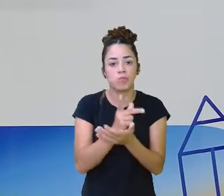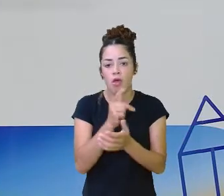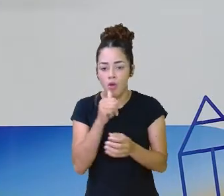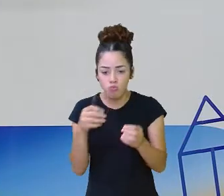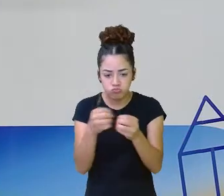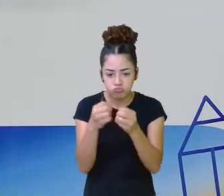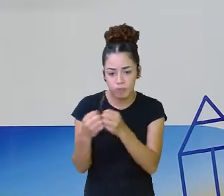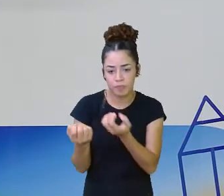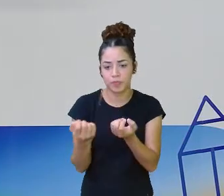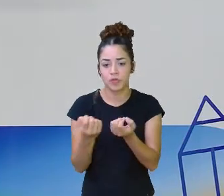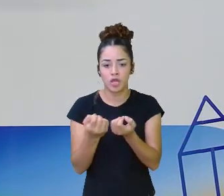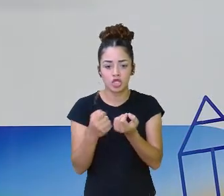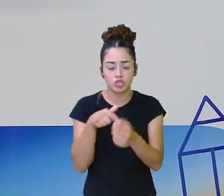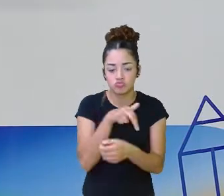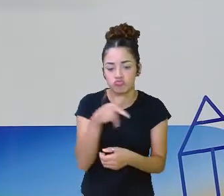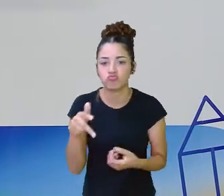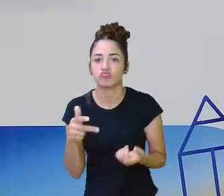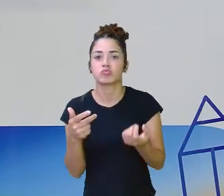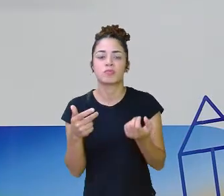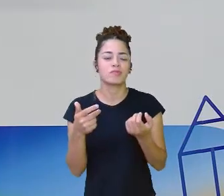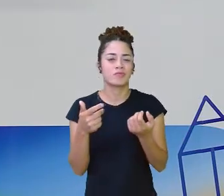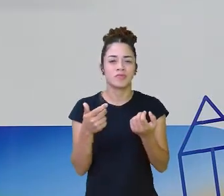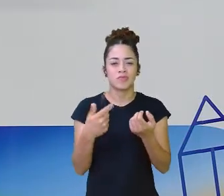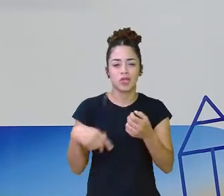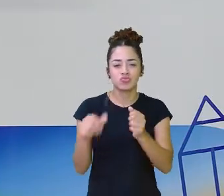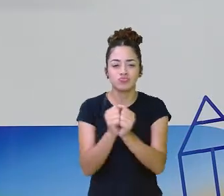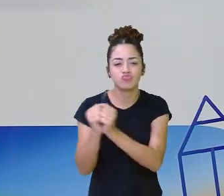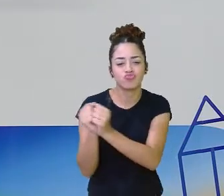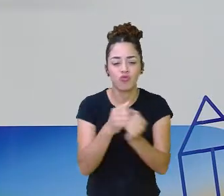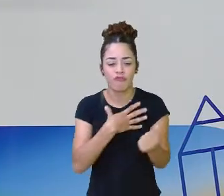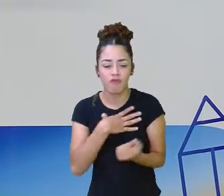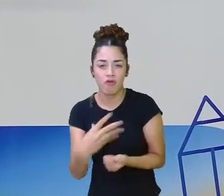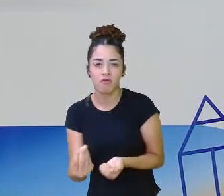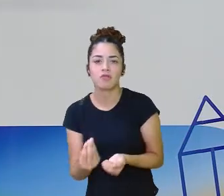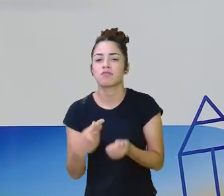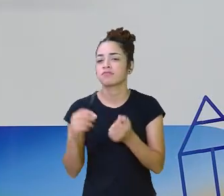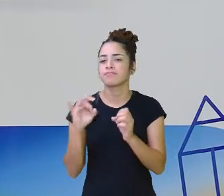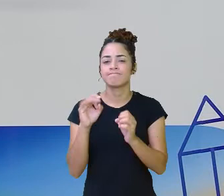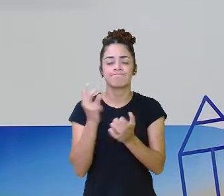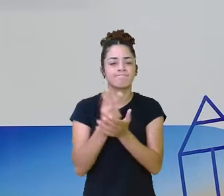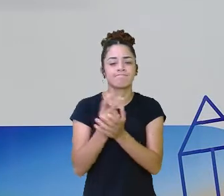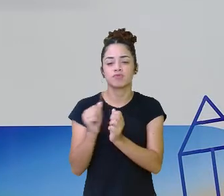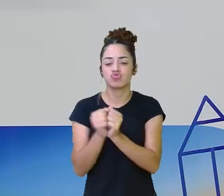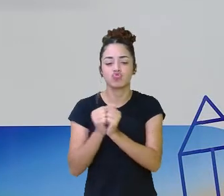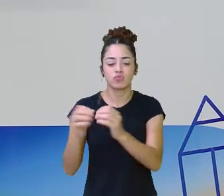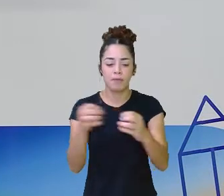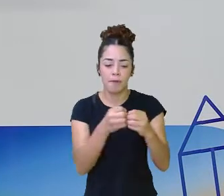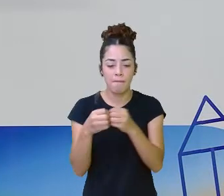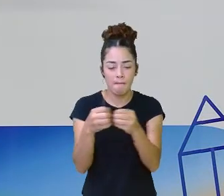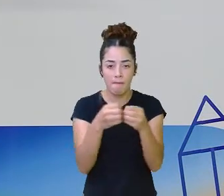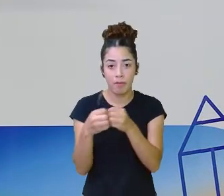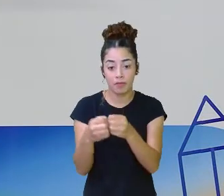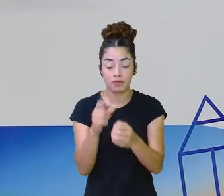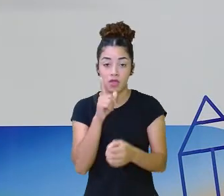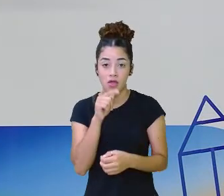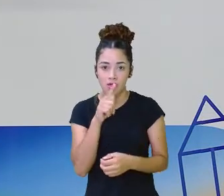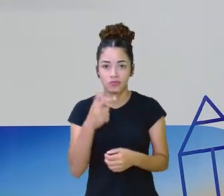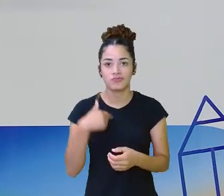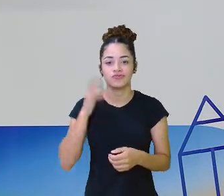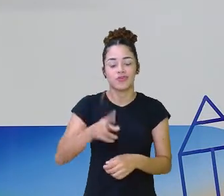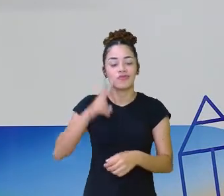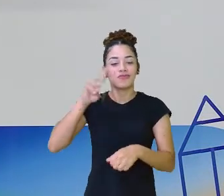até para se locomover, para conviver com seus filhotinhos, eles estão ali juntinhos da água. Eu vejo tanto vídeo